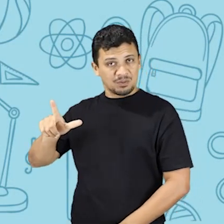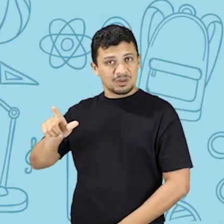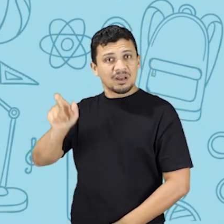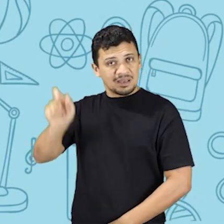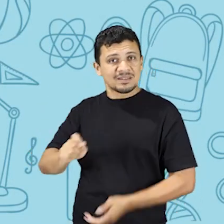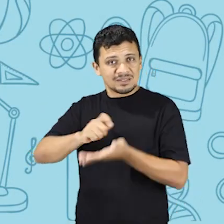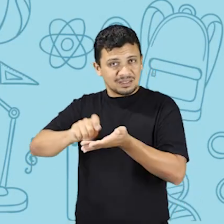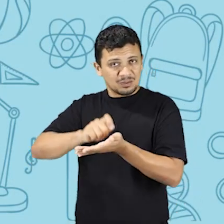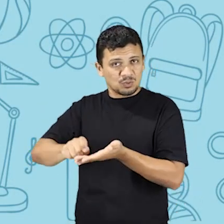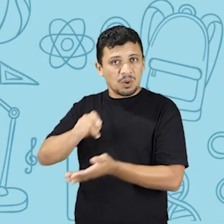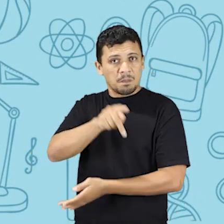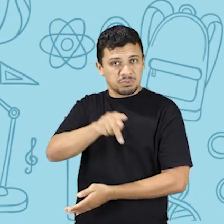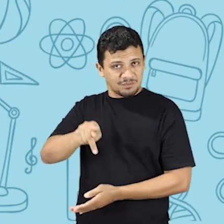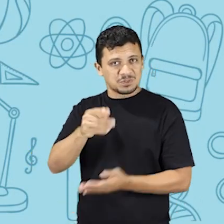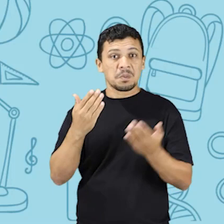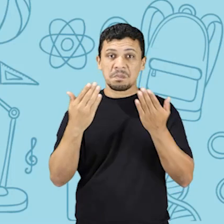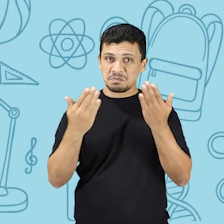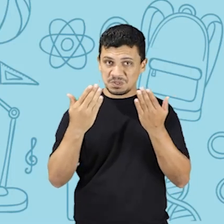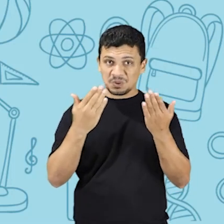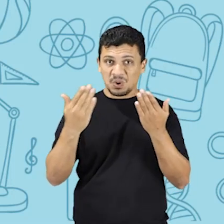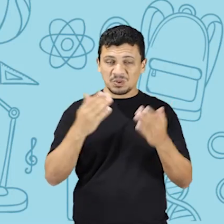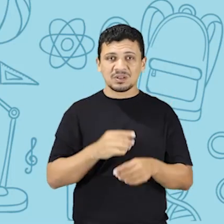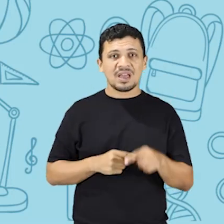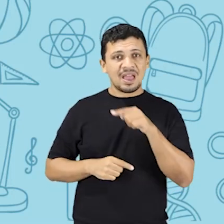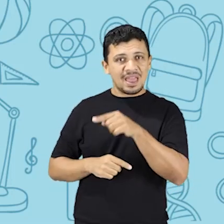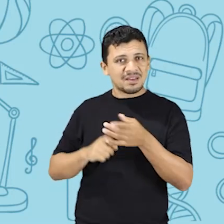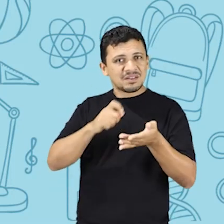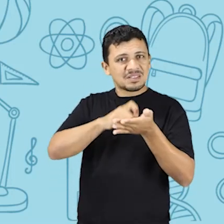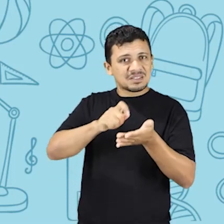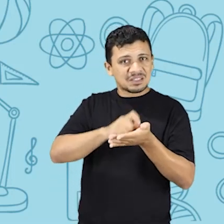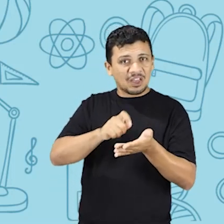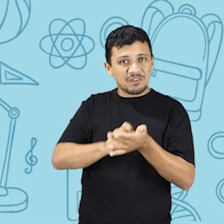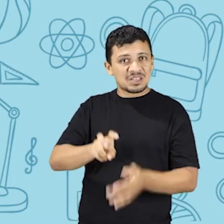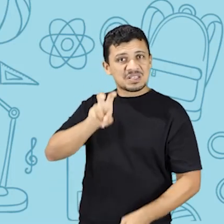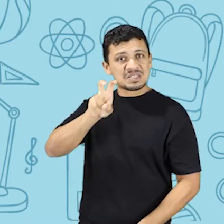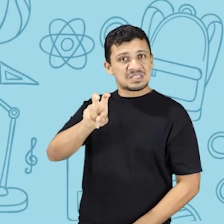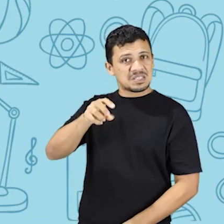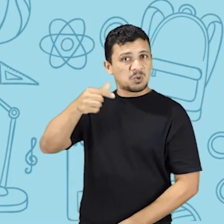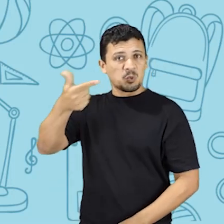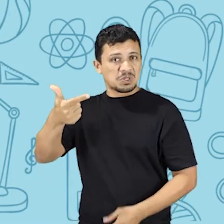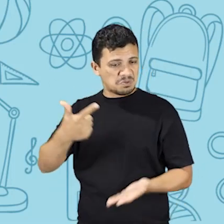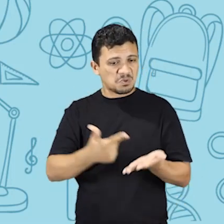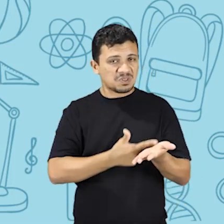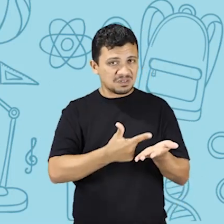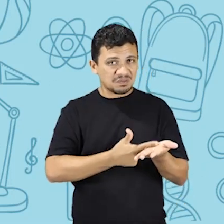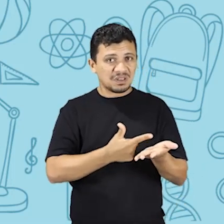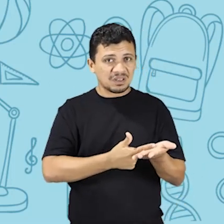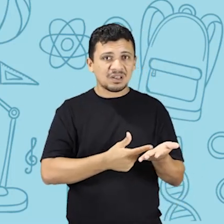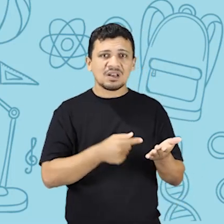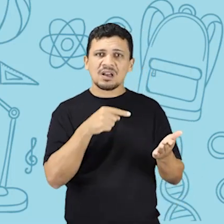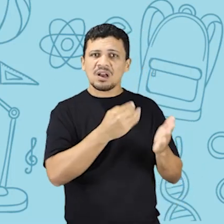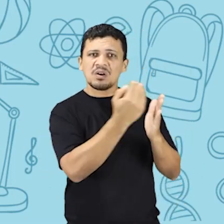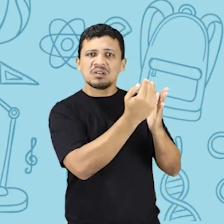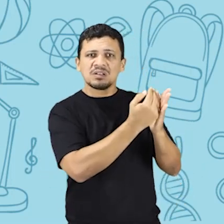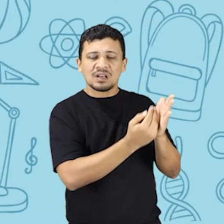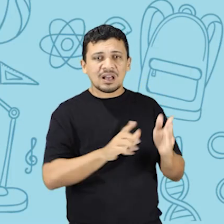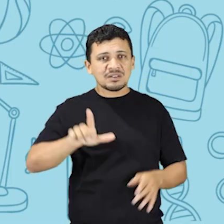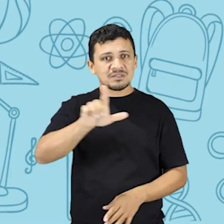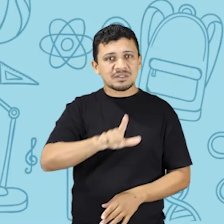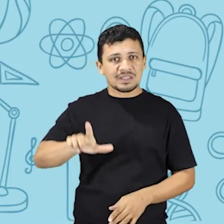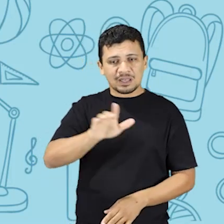escritor, professor e psicólogo. Ele é autor de 52 obras, a maioria lista como